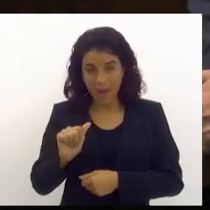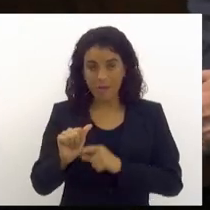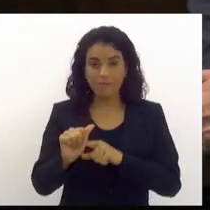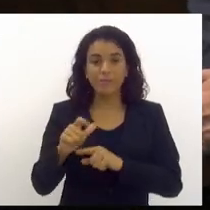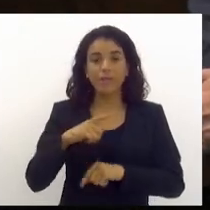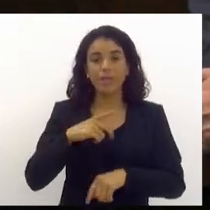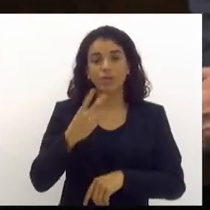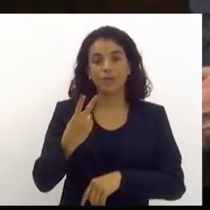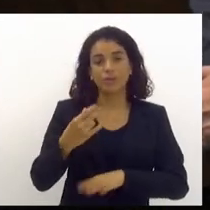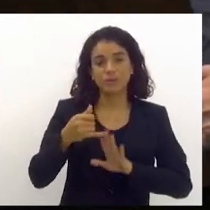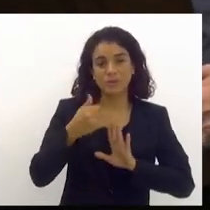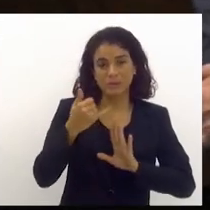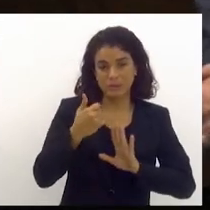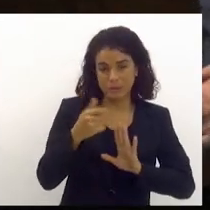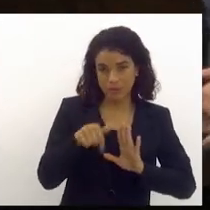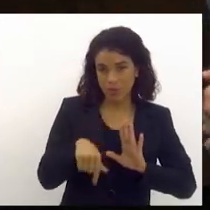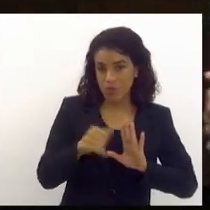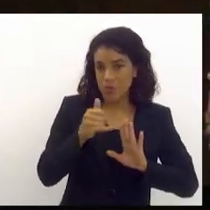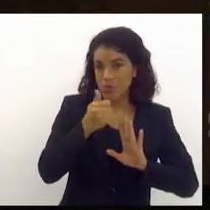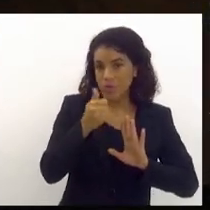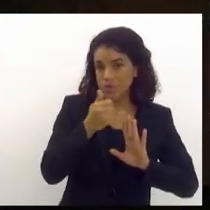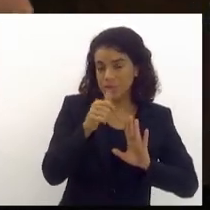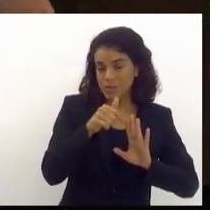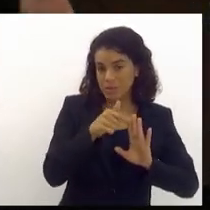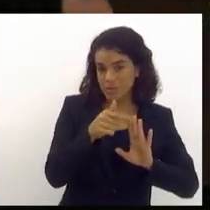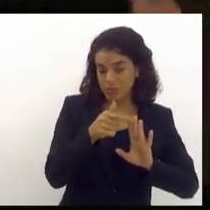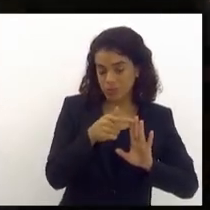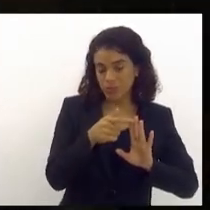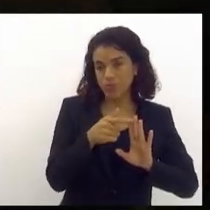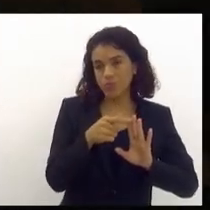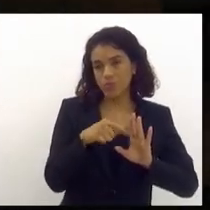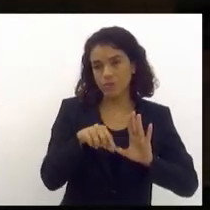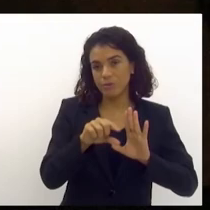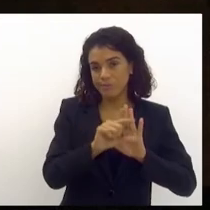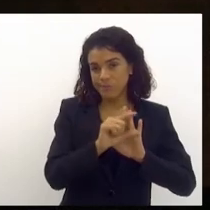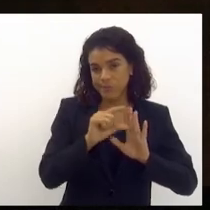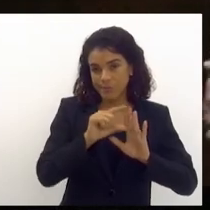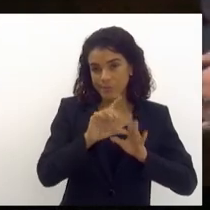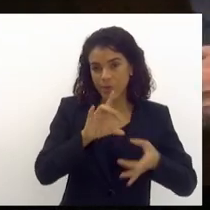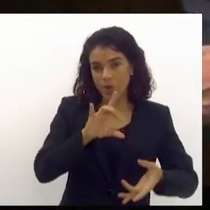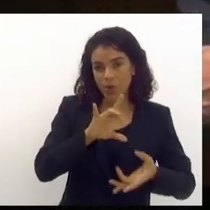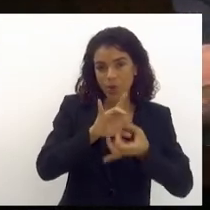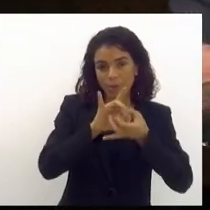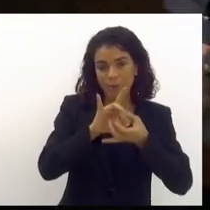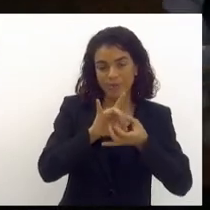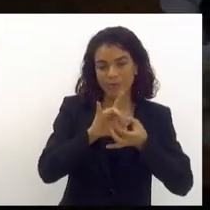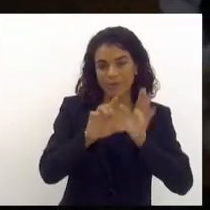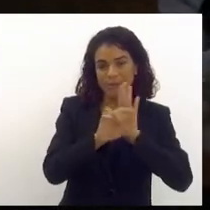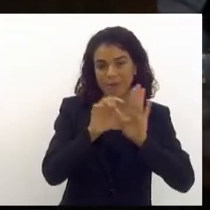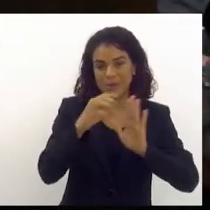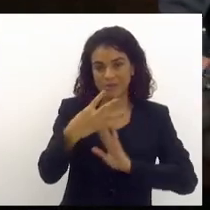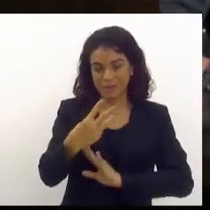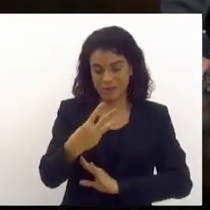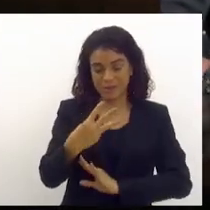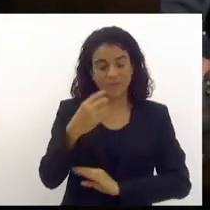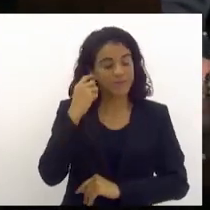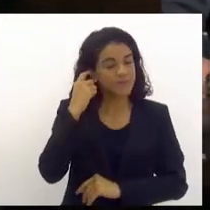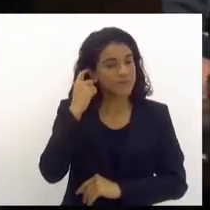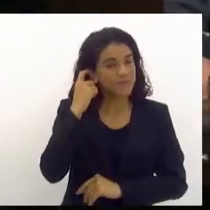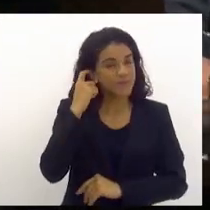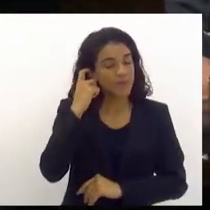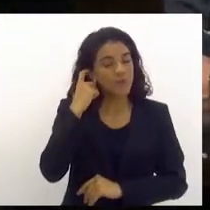incisos. O inciso que complementa o parágrafo terceiro, que diz assim: